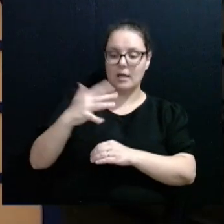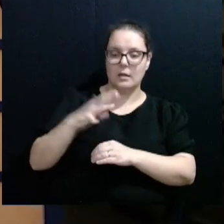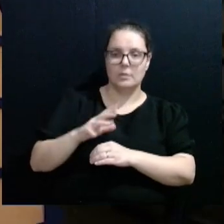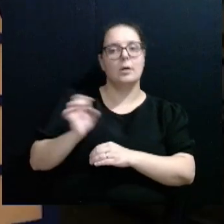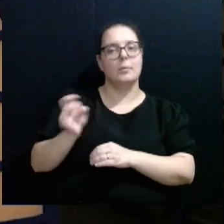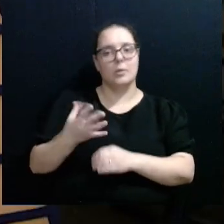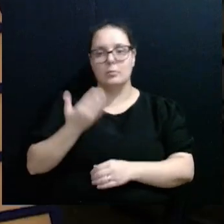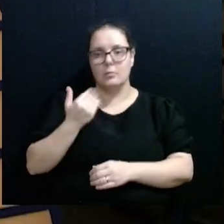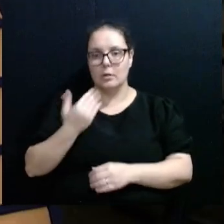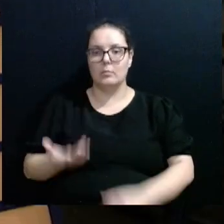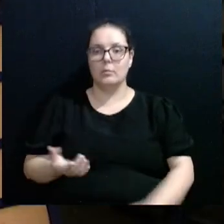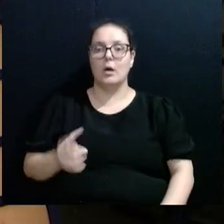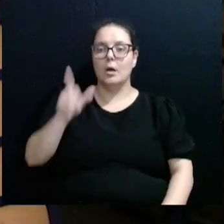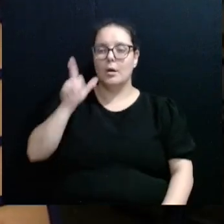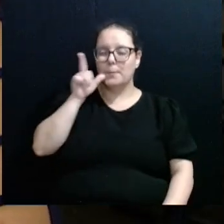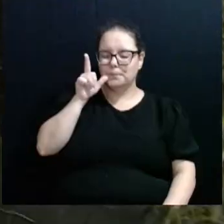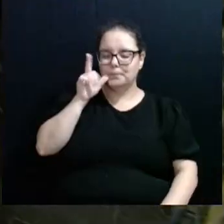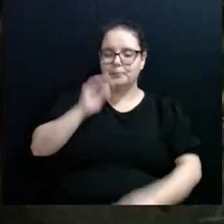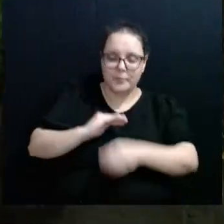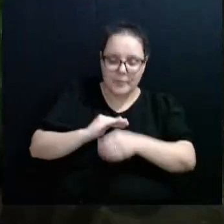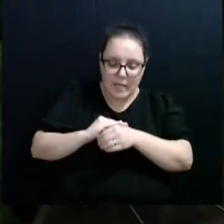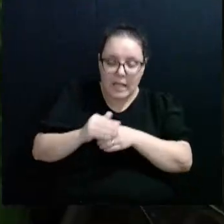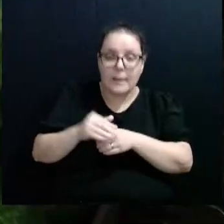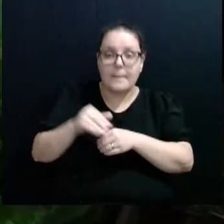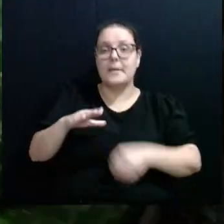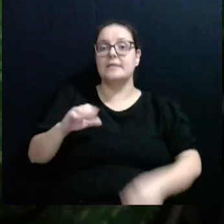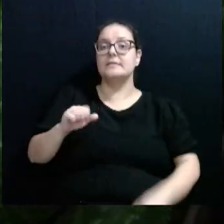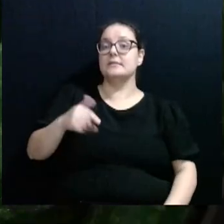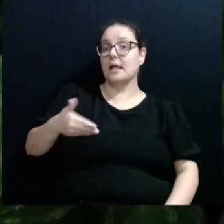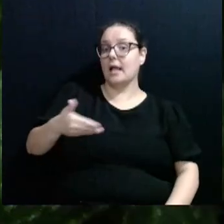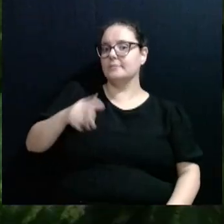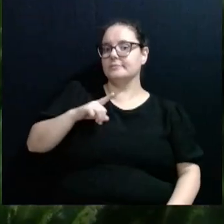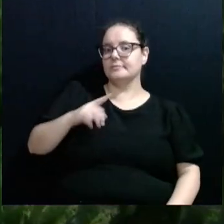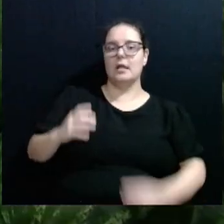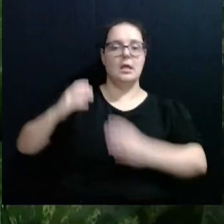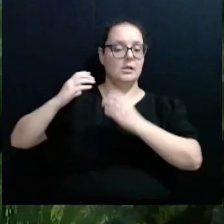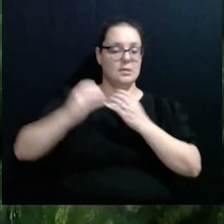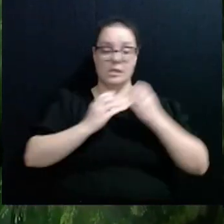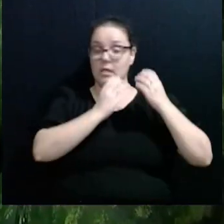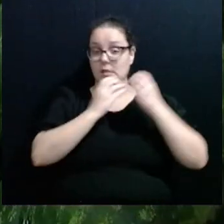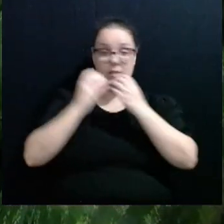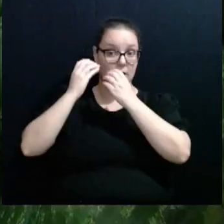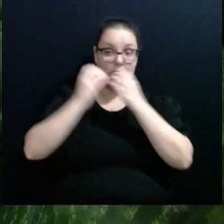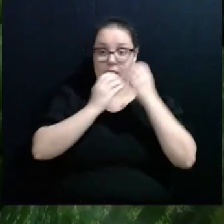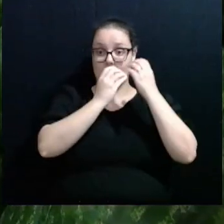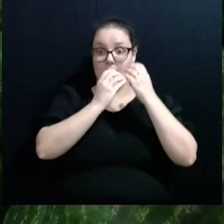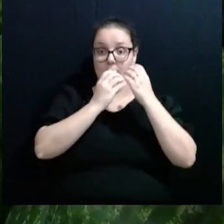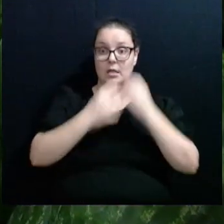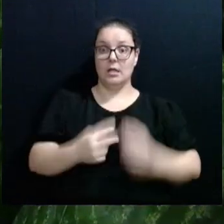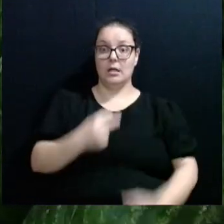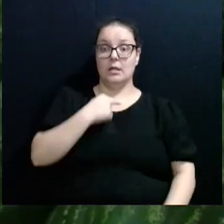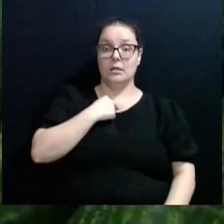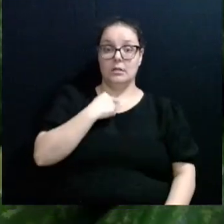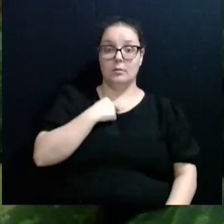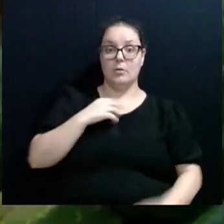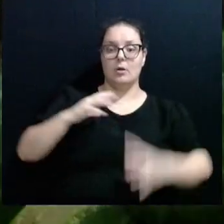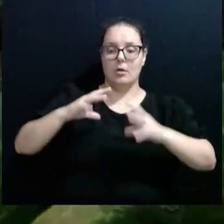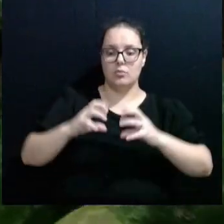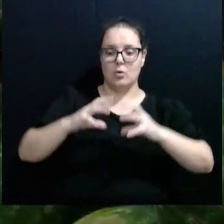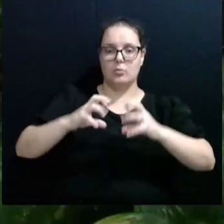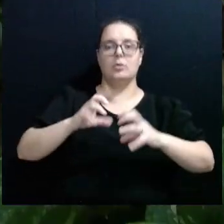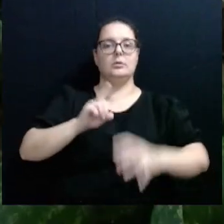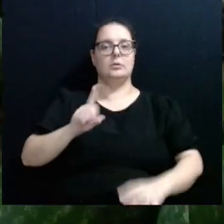quanto mais lisinho, mais caldo ele tem. A melancia, por exemplo, ela não pode estar fofa, né? O ideal é que ela esteja